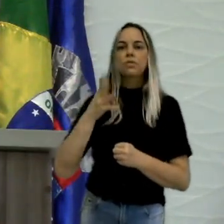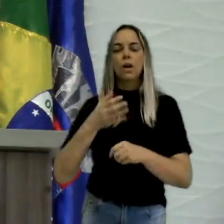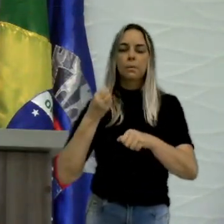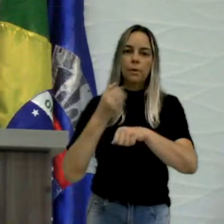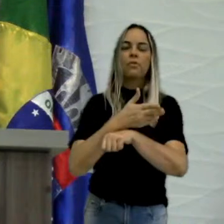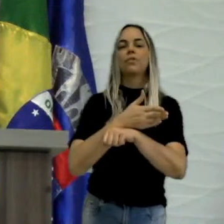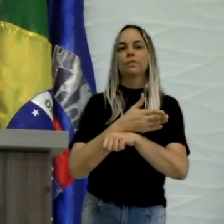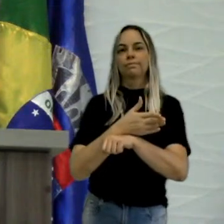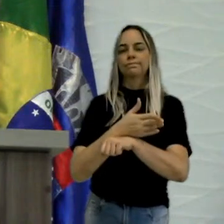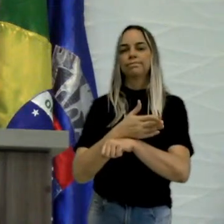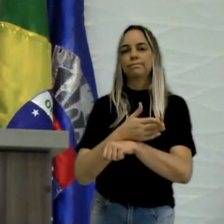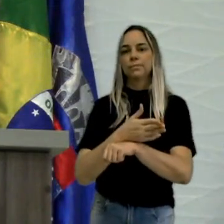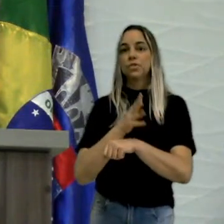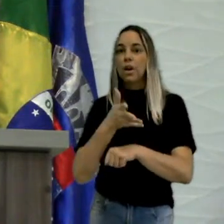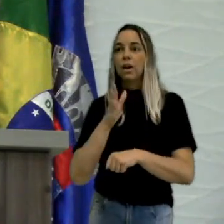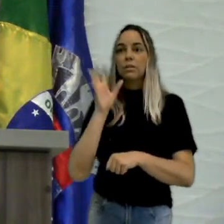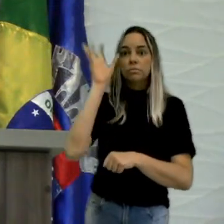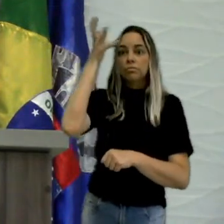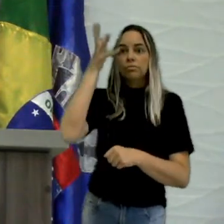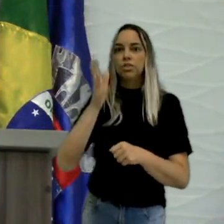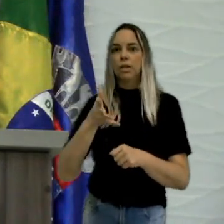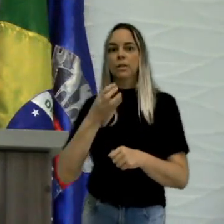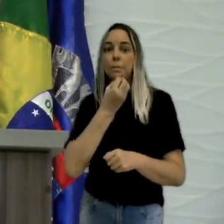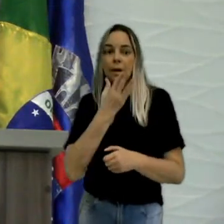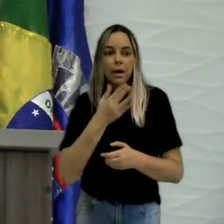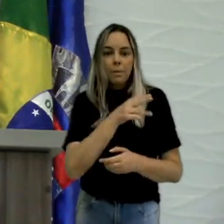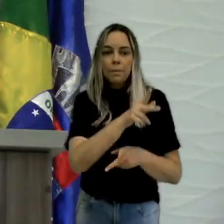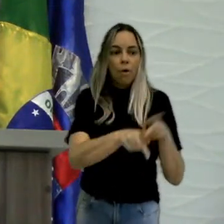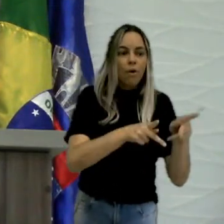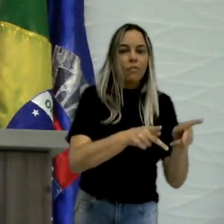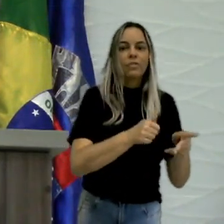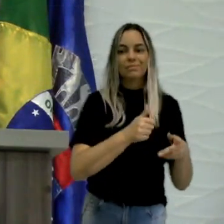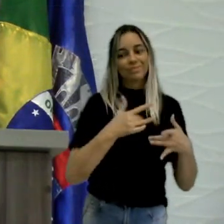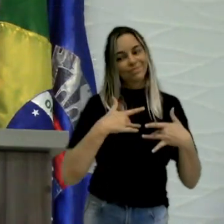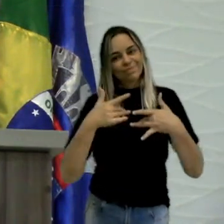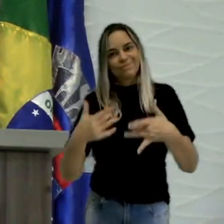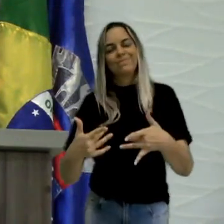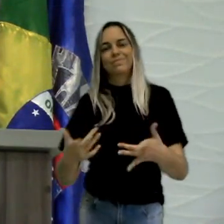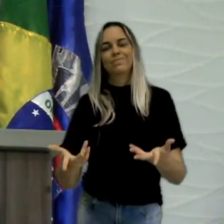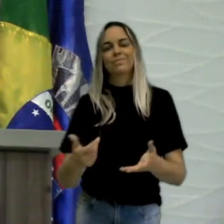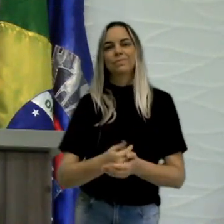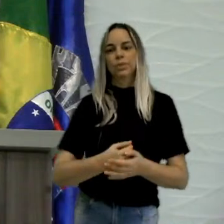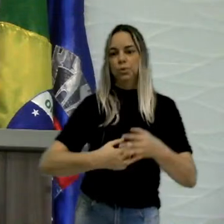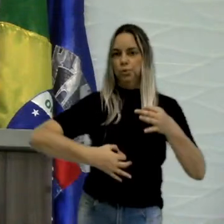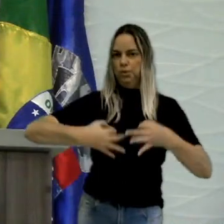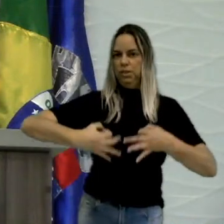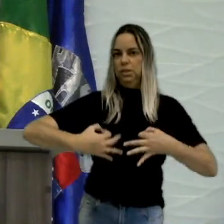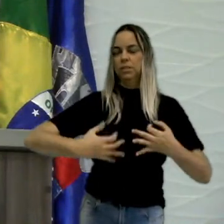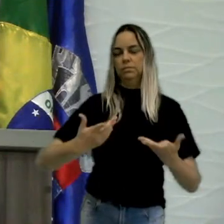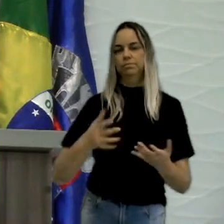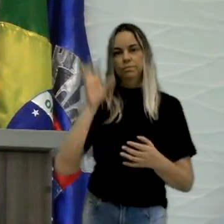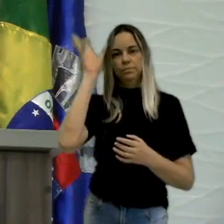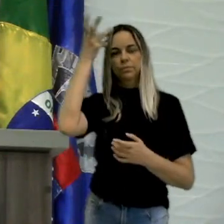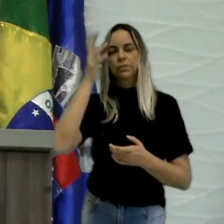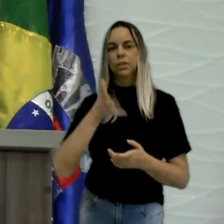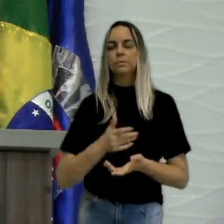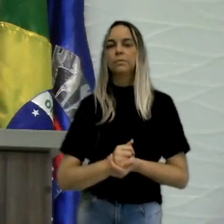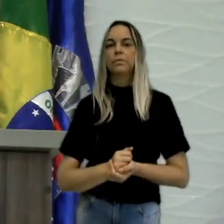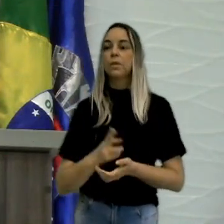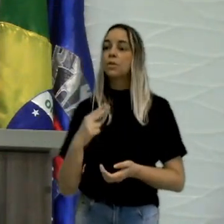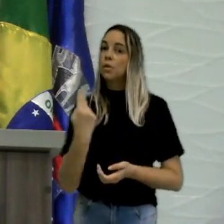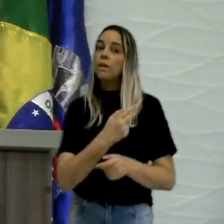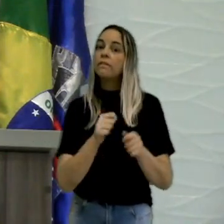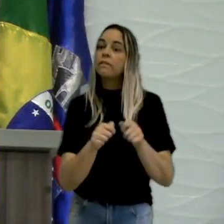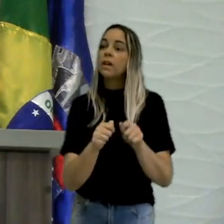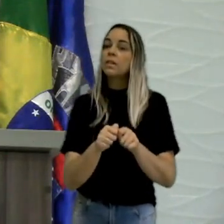conseguindo tomar as devidas providências para o bem do povo através, né, de ação judicial. Então, a gente está fazendo isso porque a gente